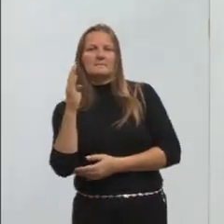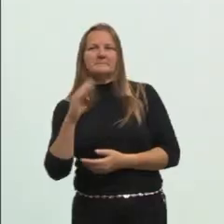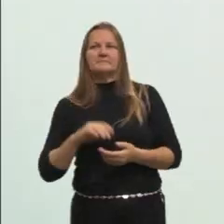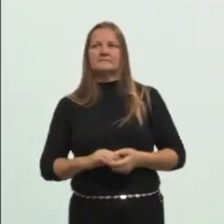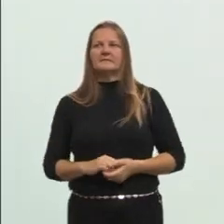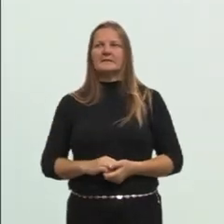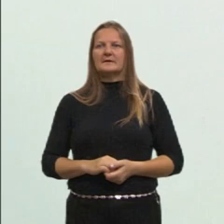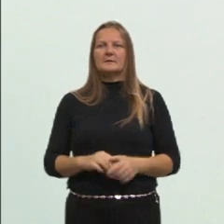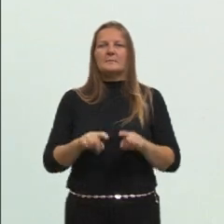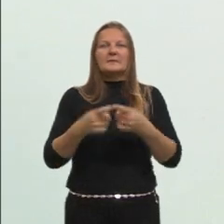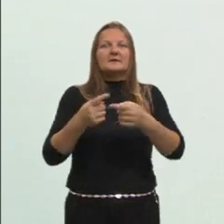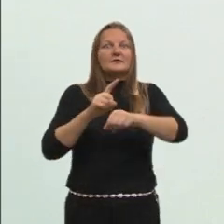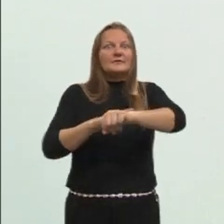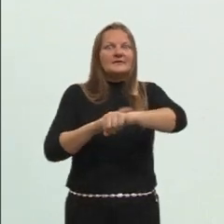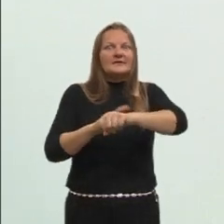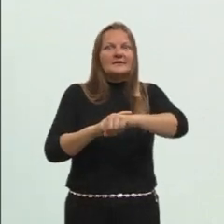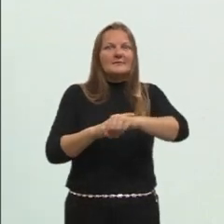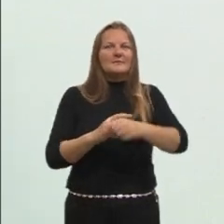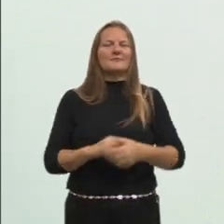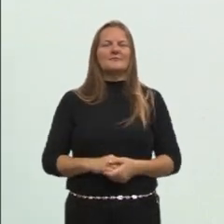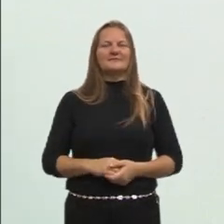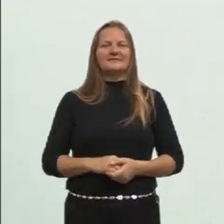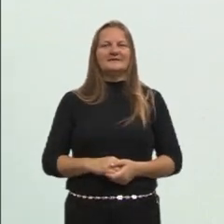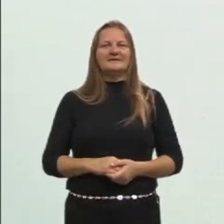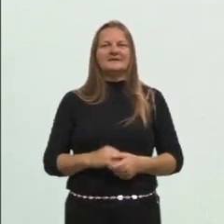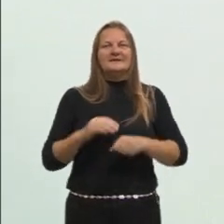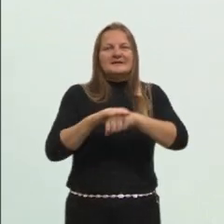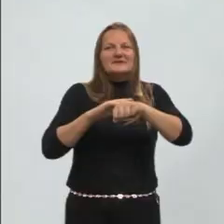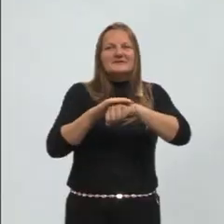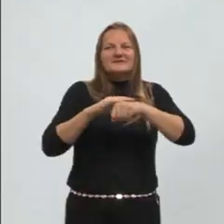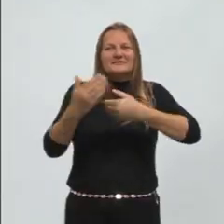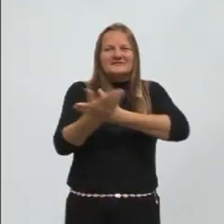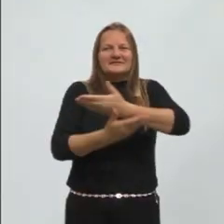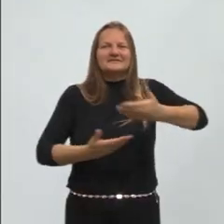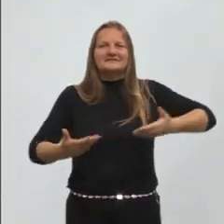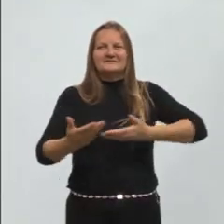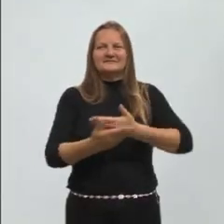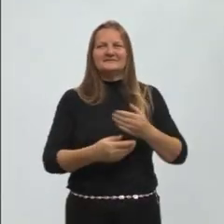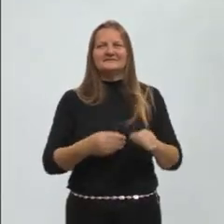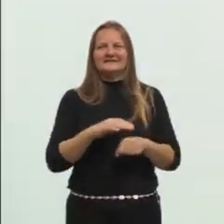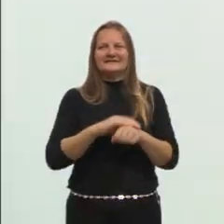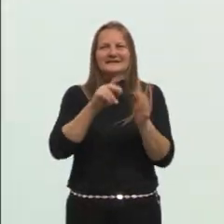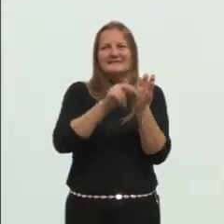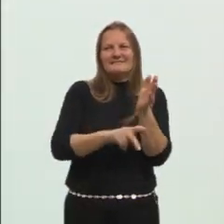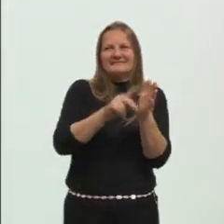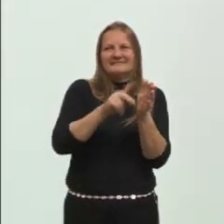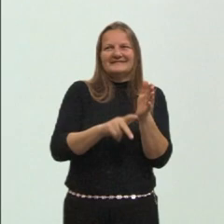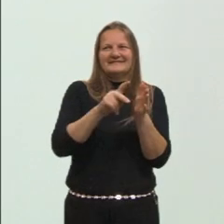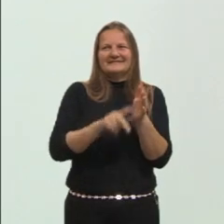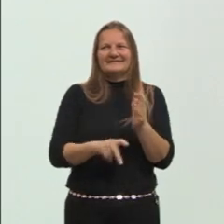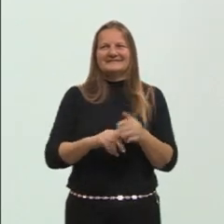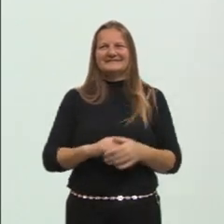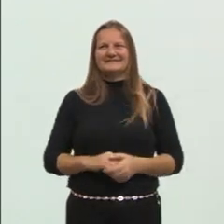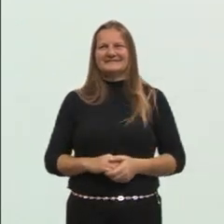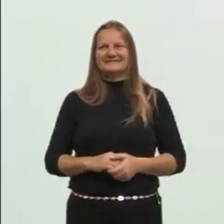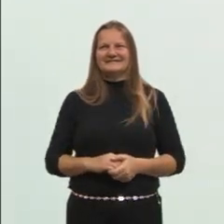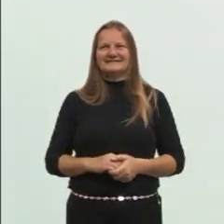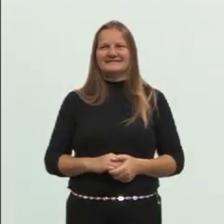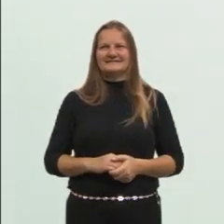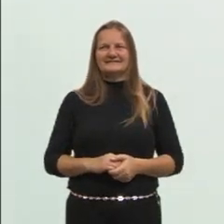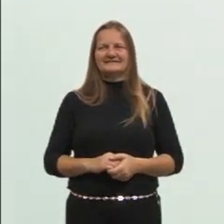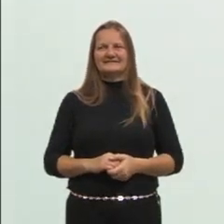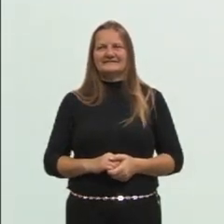da biologia mas infelizmente nós conversamos bastante planejamos bastante exatamente